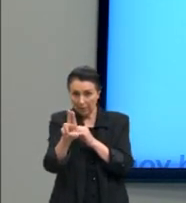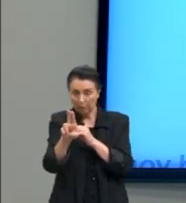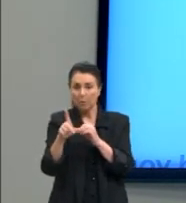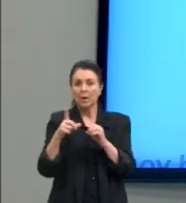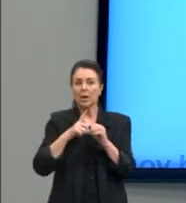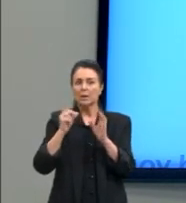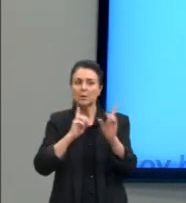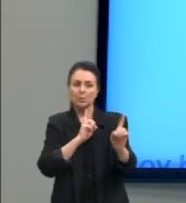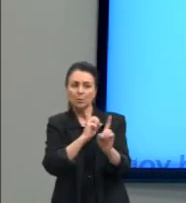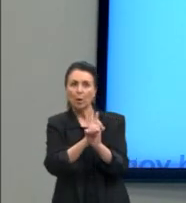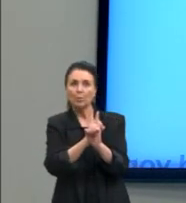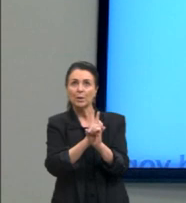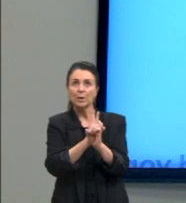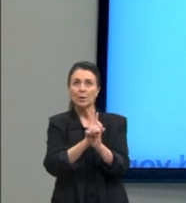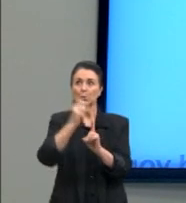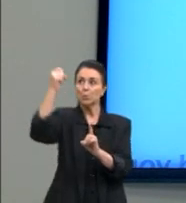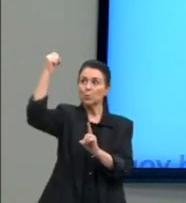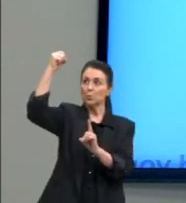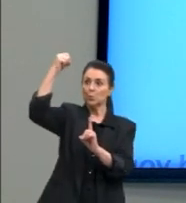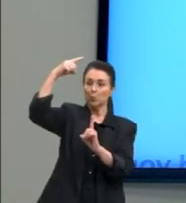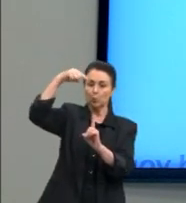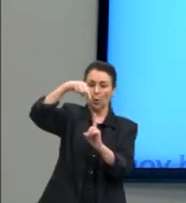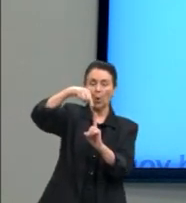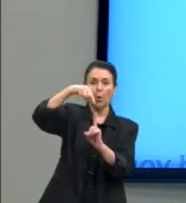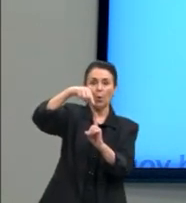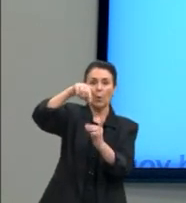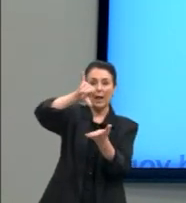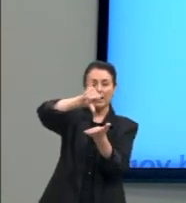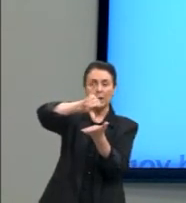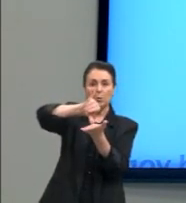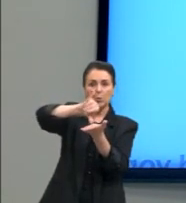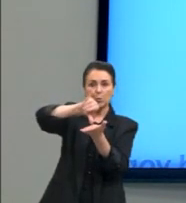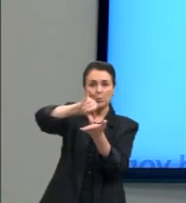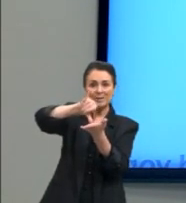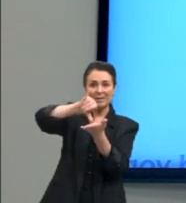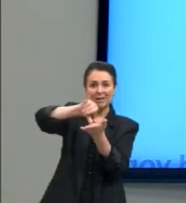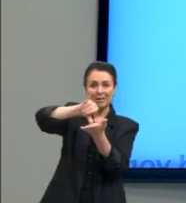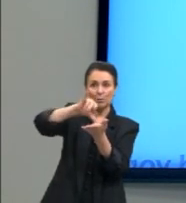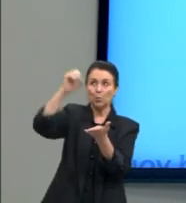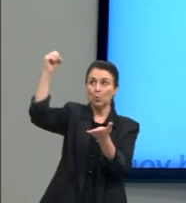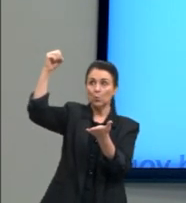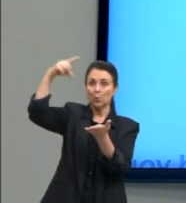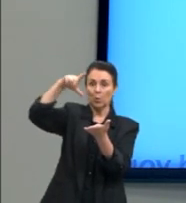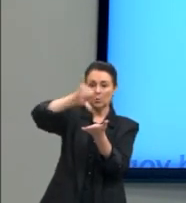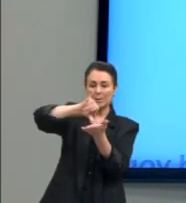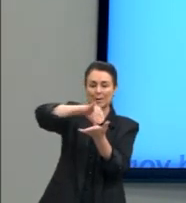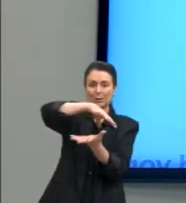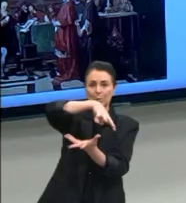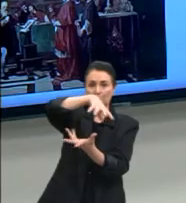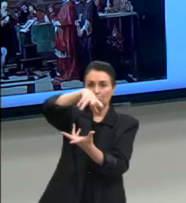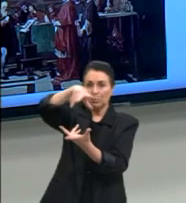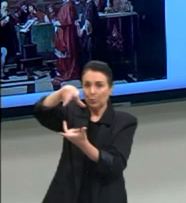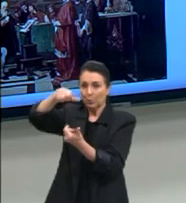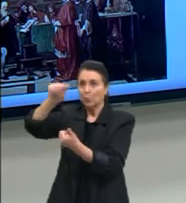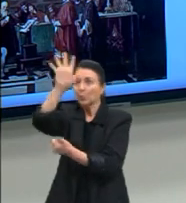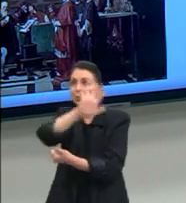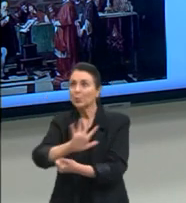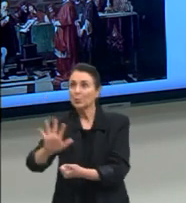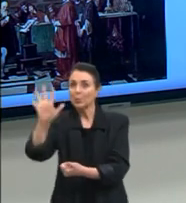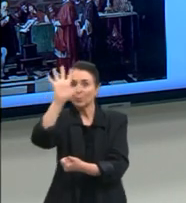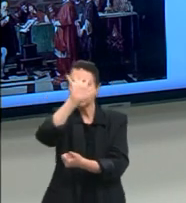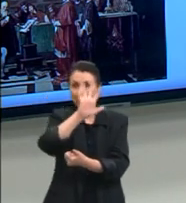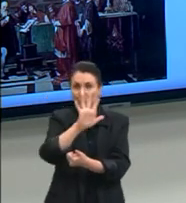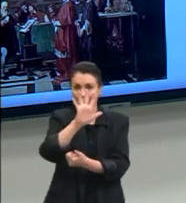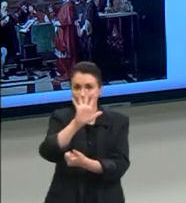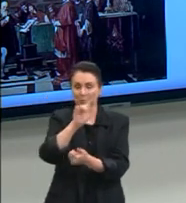sol e o centro da Terra o sistema era o centro e não mais a terra né e aqui está eu trago aqui uma imagem do ele ele